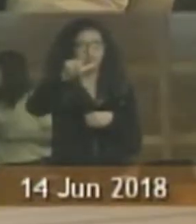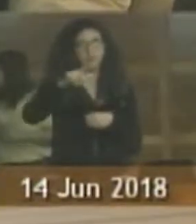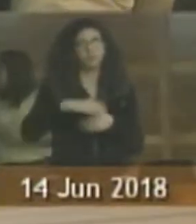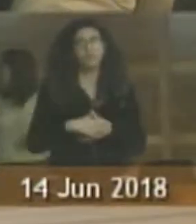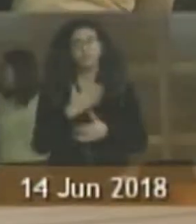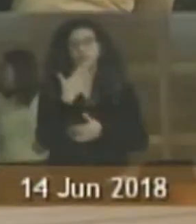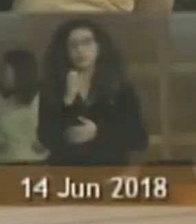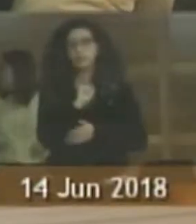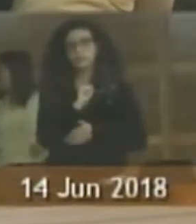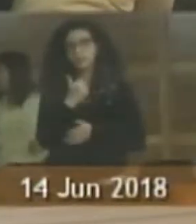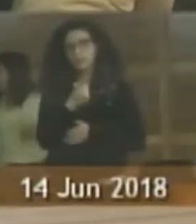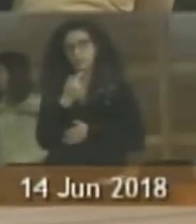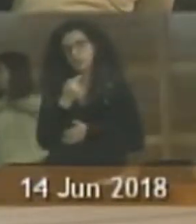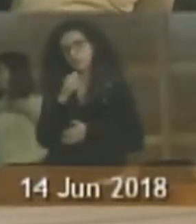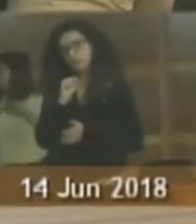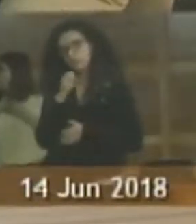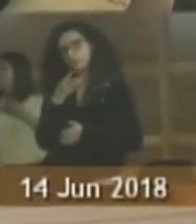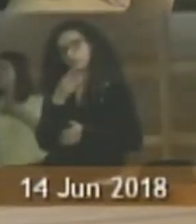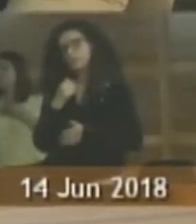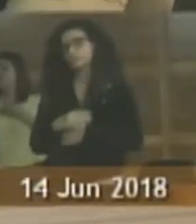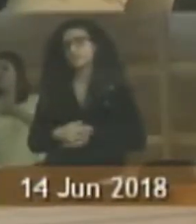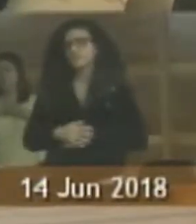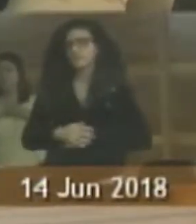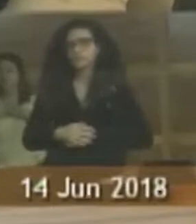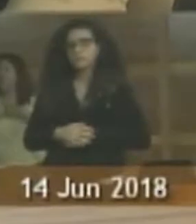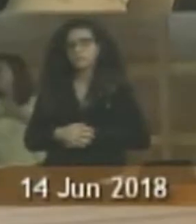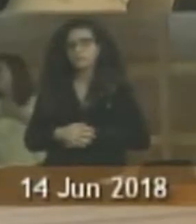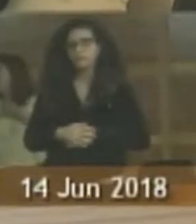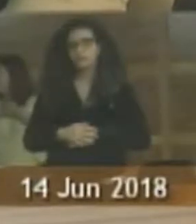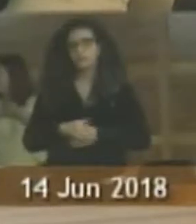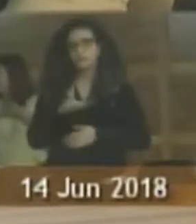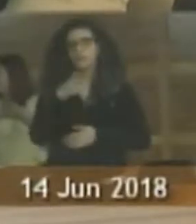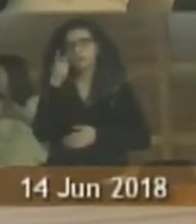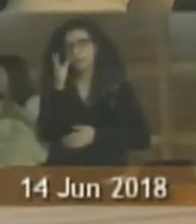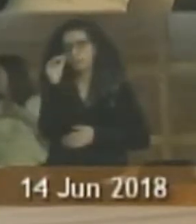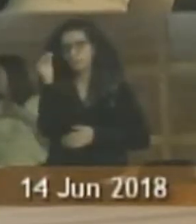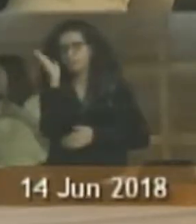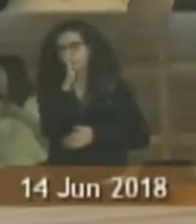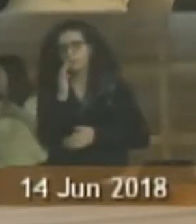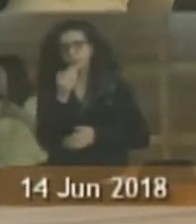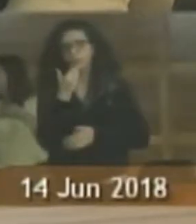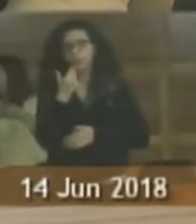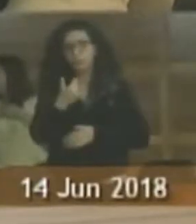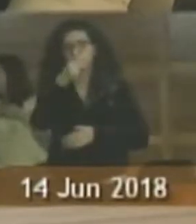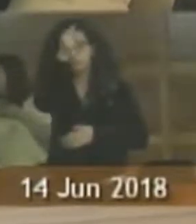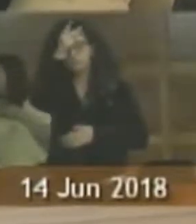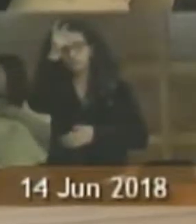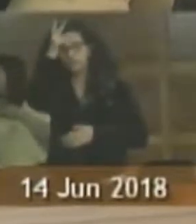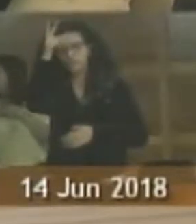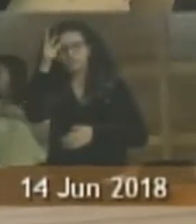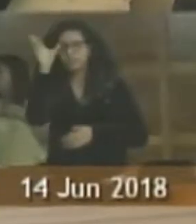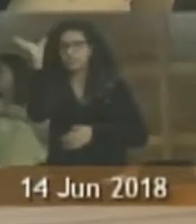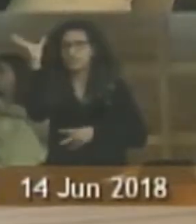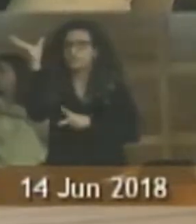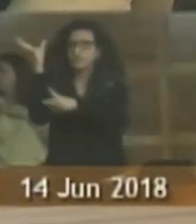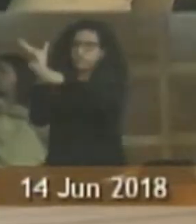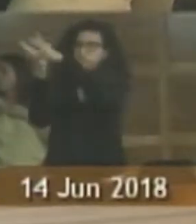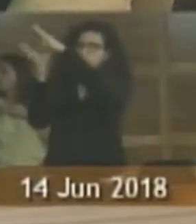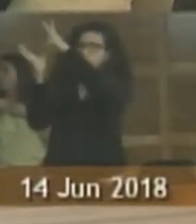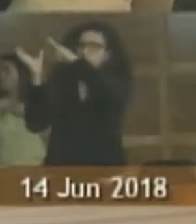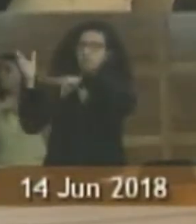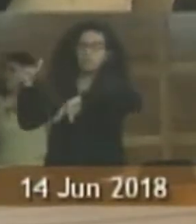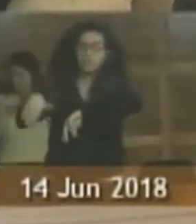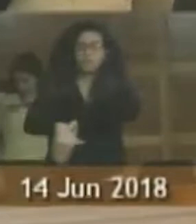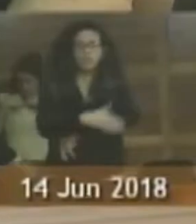Indicação 1783 de 2018. Tite Brasil, indicando ao prefeito municipal a poda das árvores da rua José